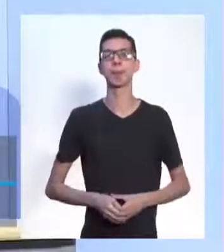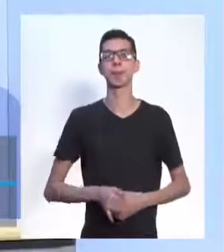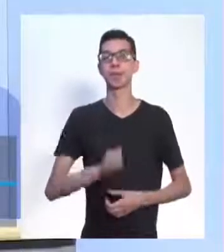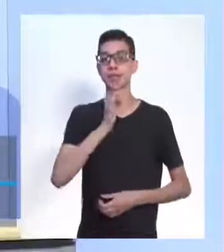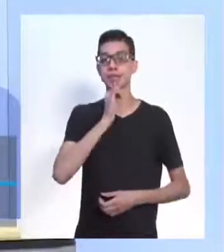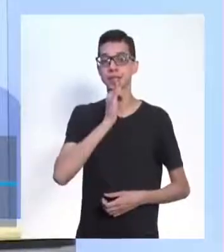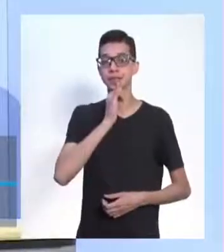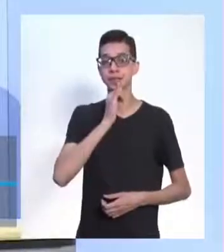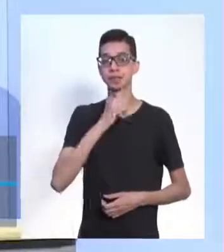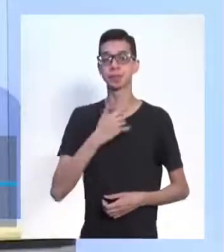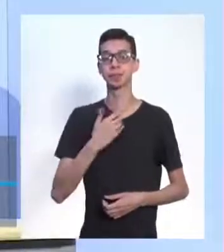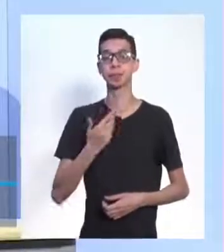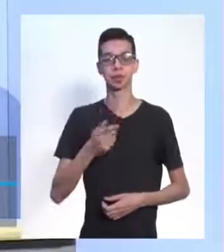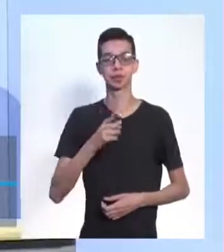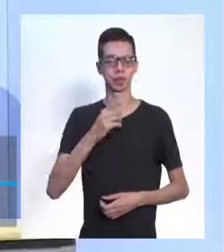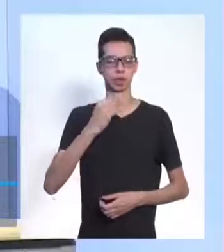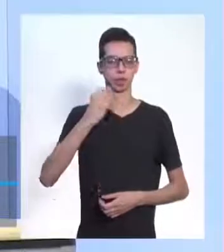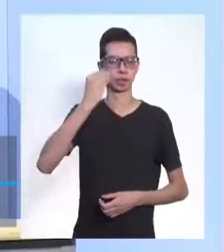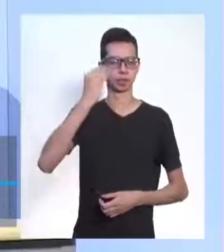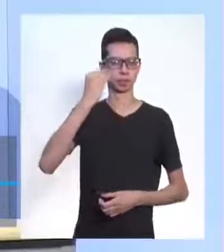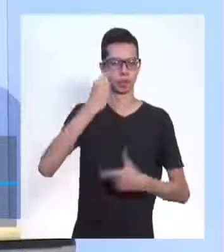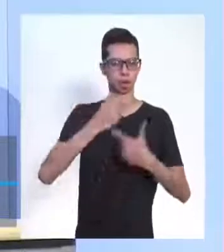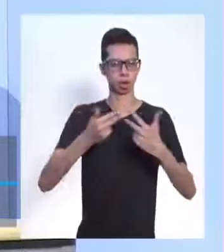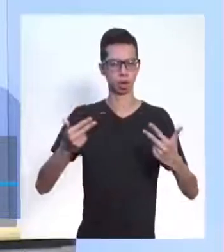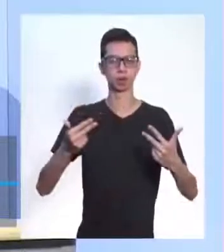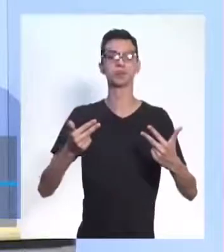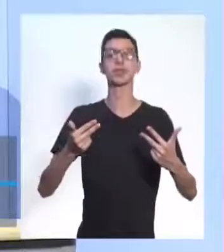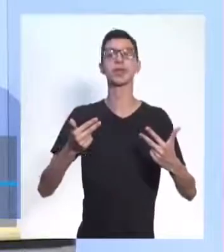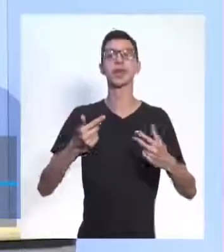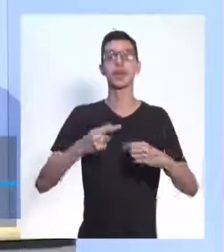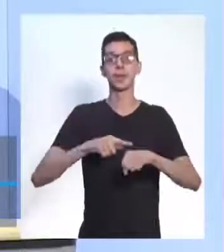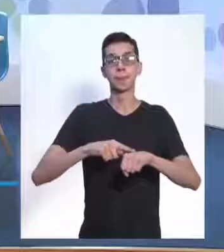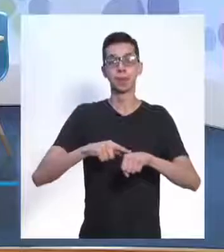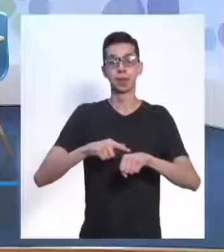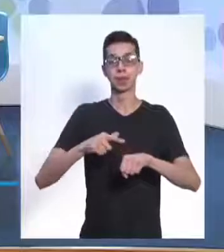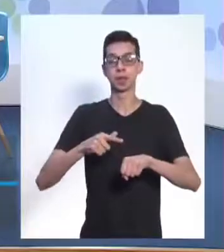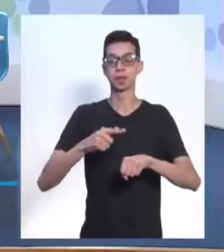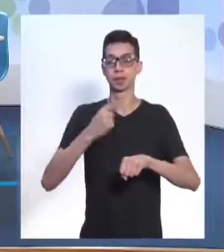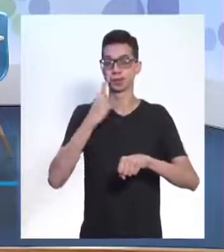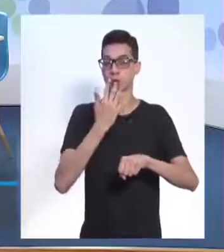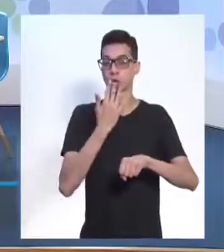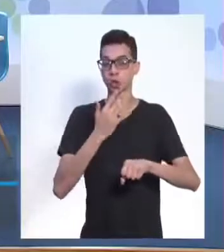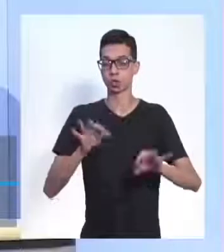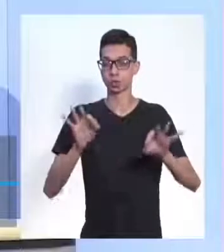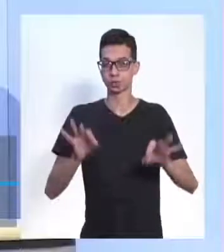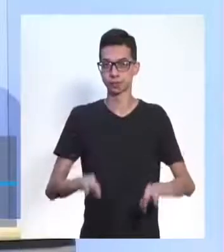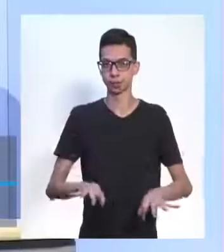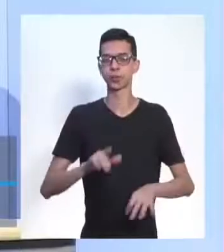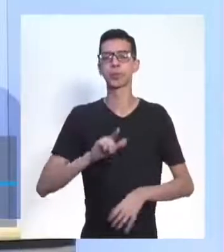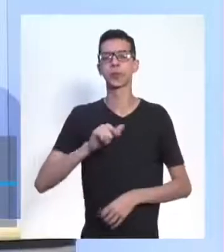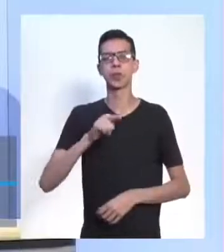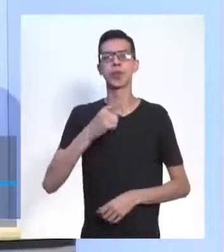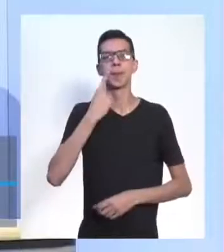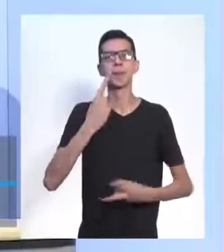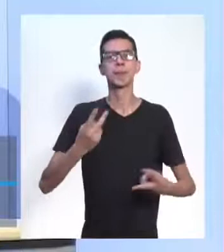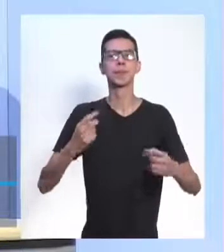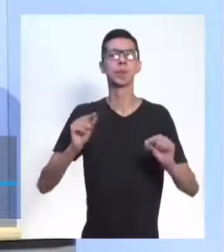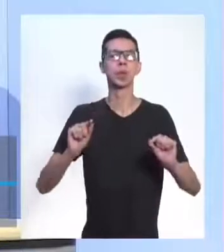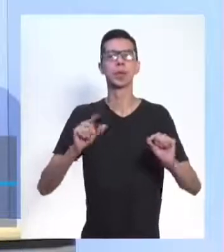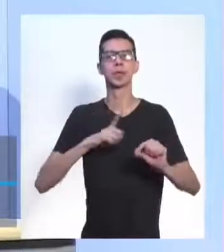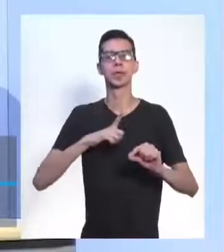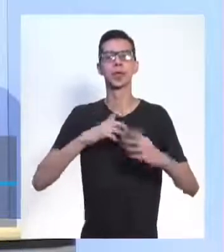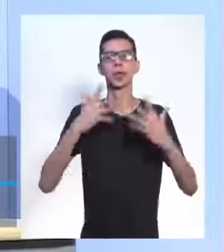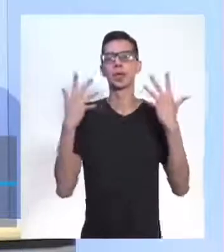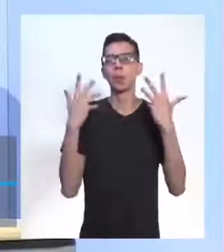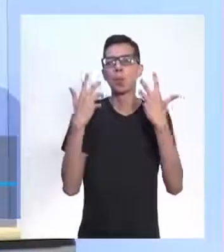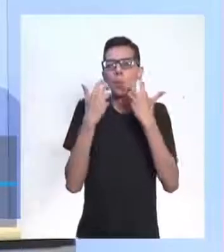isso, então, aí depois você passa o pó, né, uniformizando a pele com a cor da pele, e você vai ver bem sulcadinhas as ruguinhas. Lápis de olho